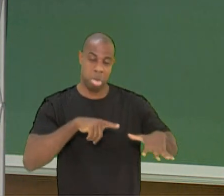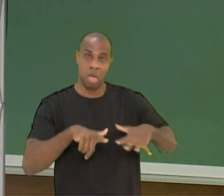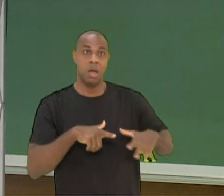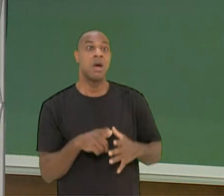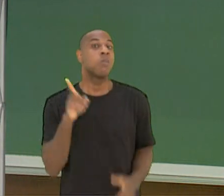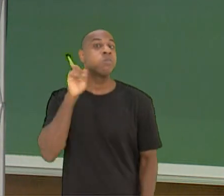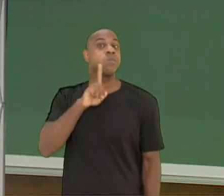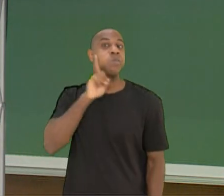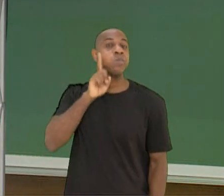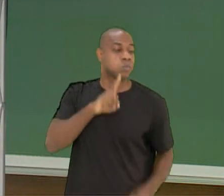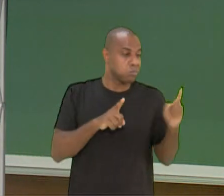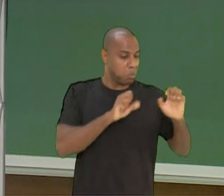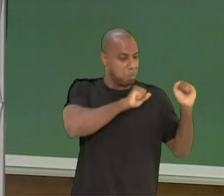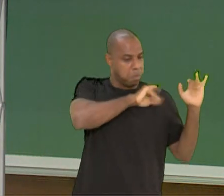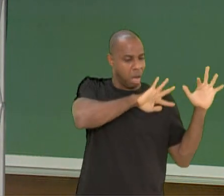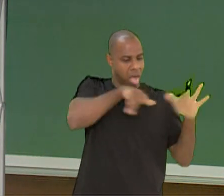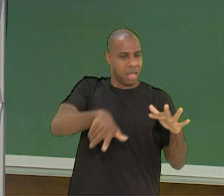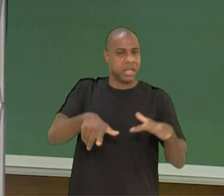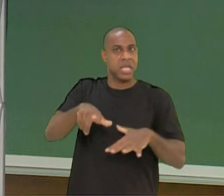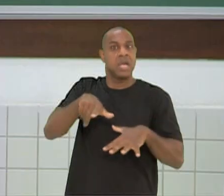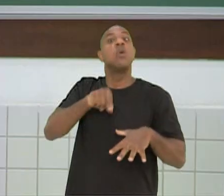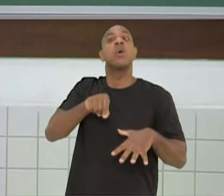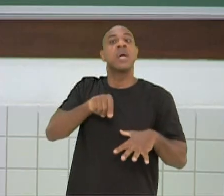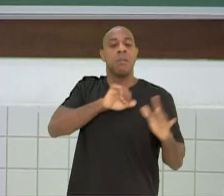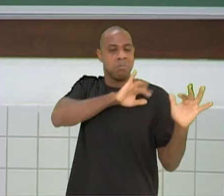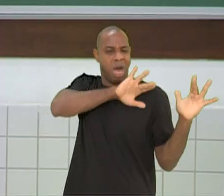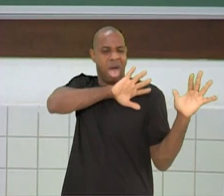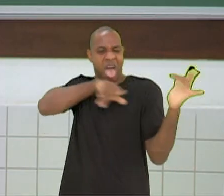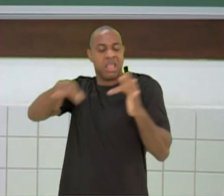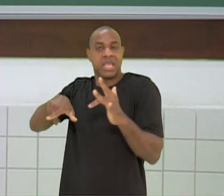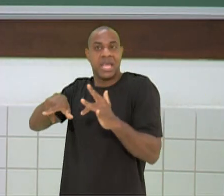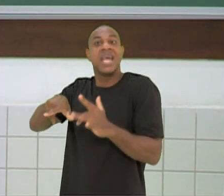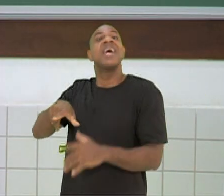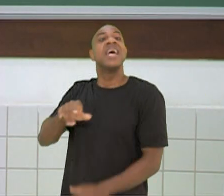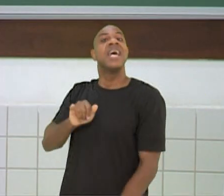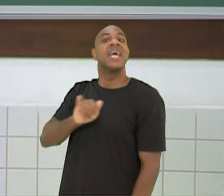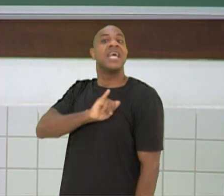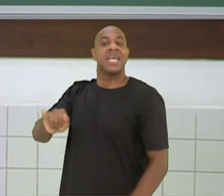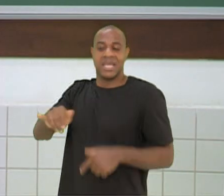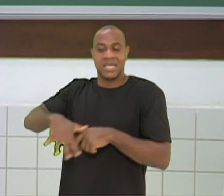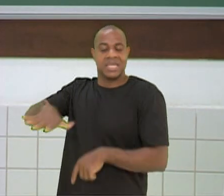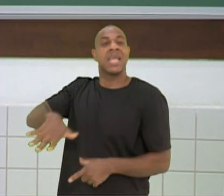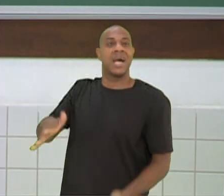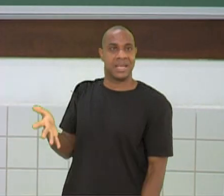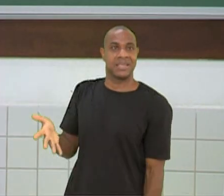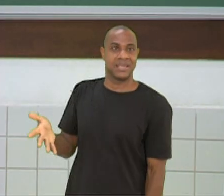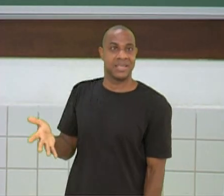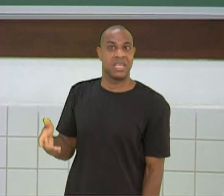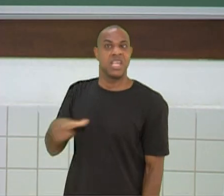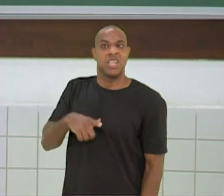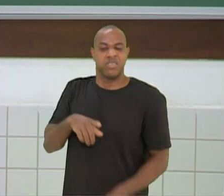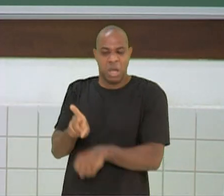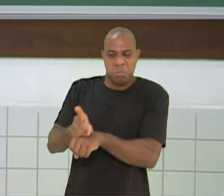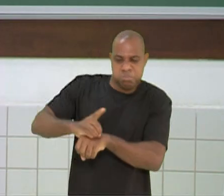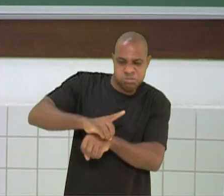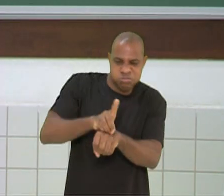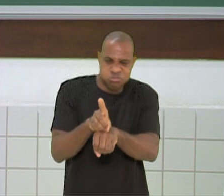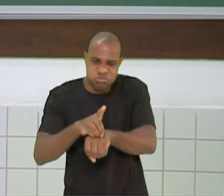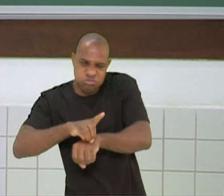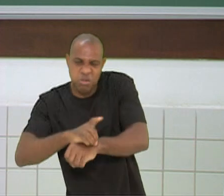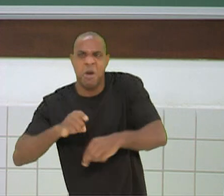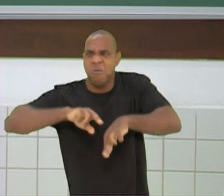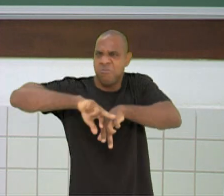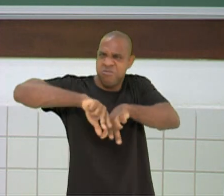Unidos invadiram o Iraque. Então, essa era a alegação. O Iraque possui armas de destruição em massa, o Iraque ajuda